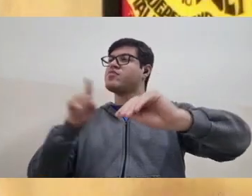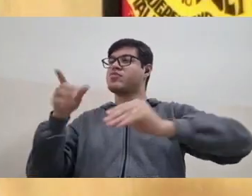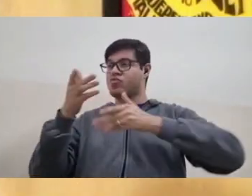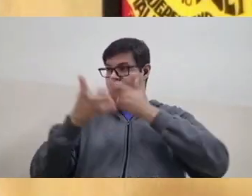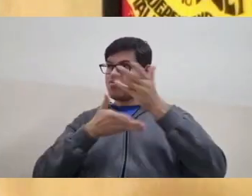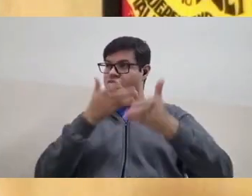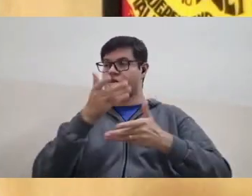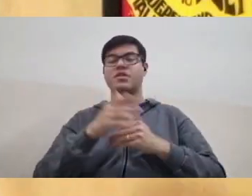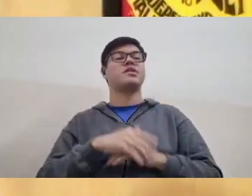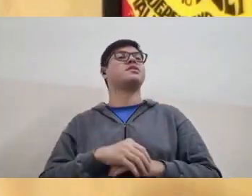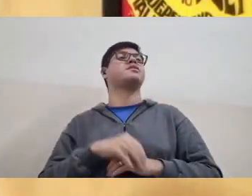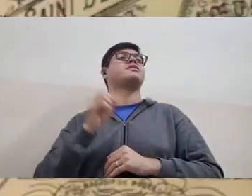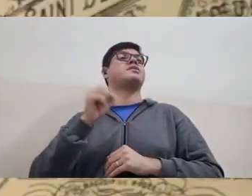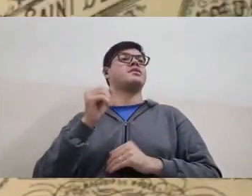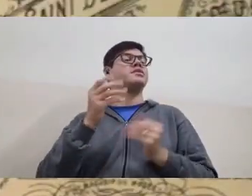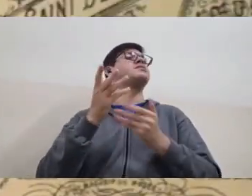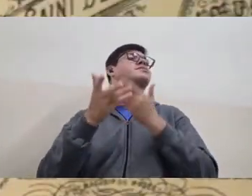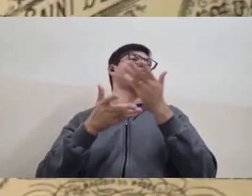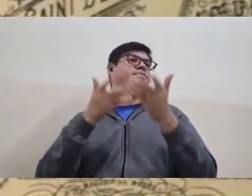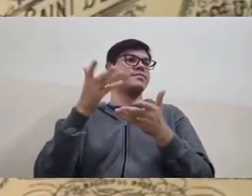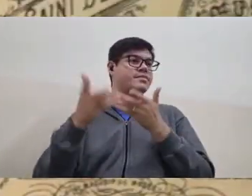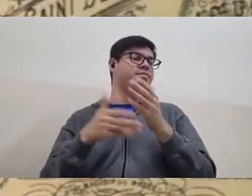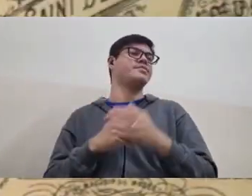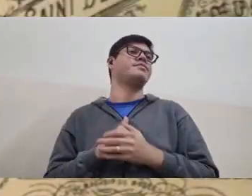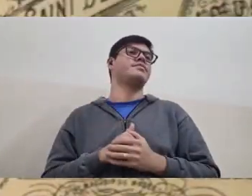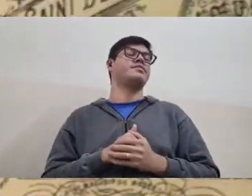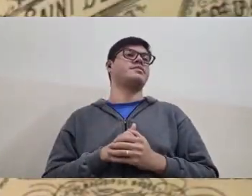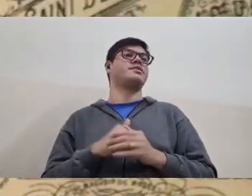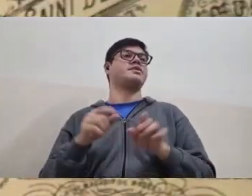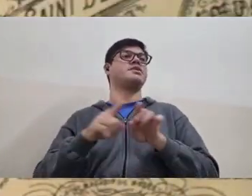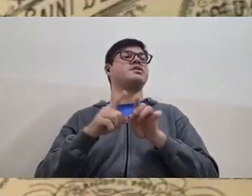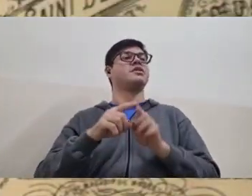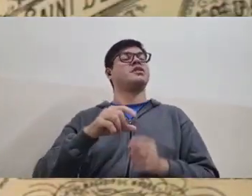conservação das estradas? A gente cuida da conservação dessas estradas.